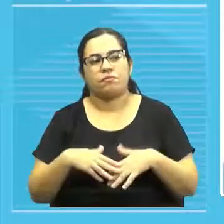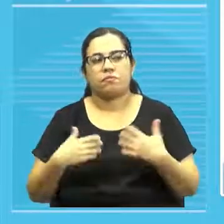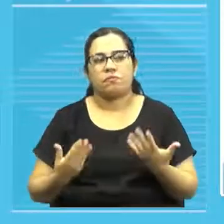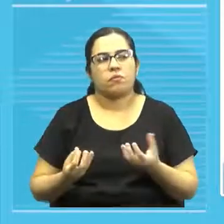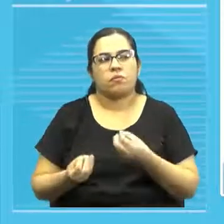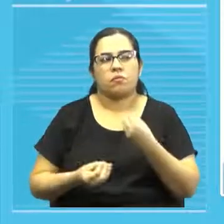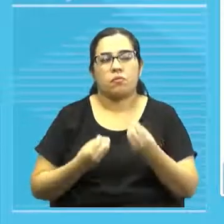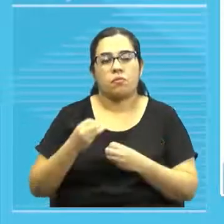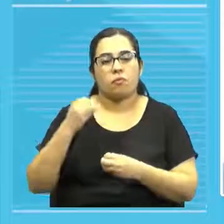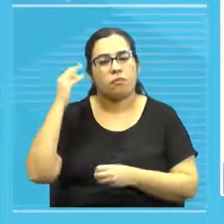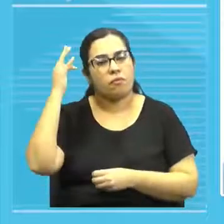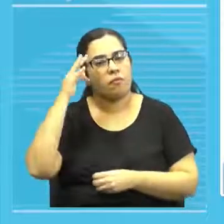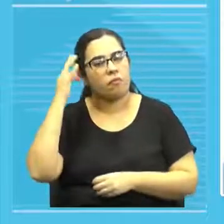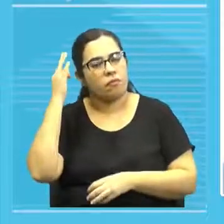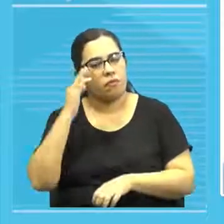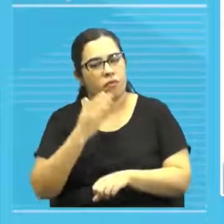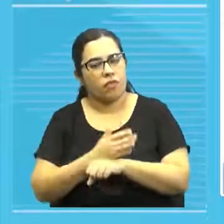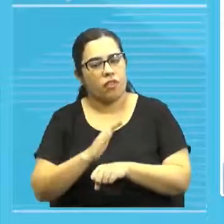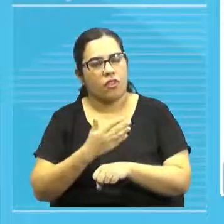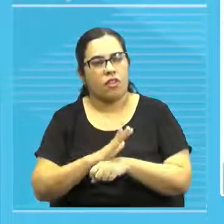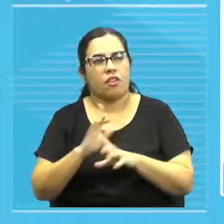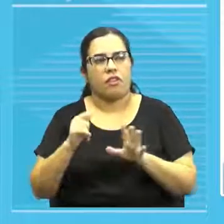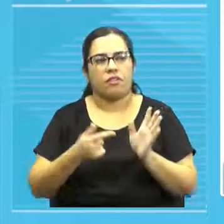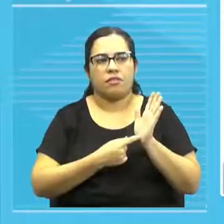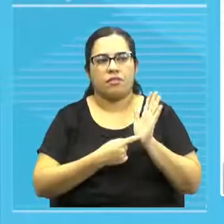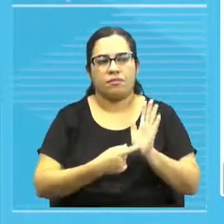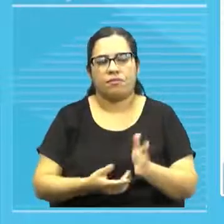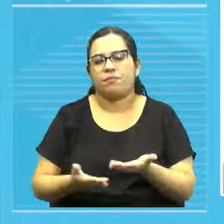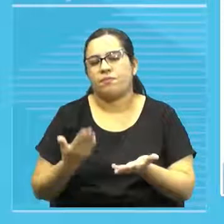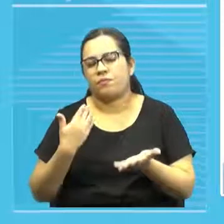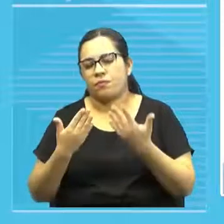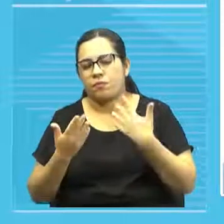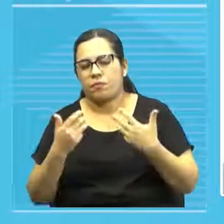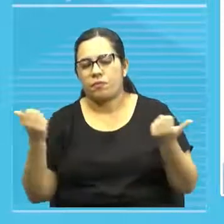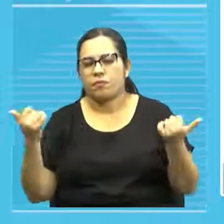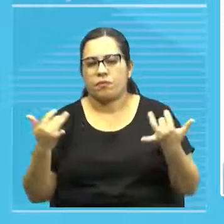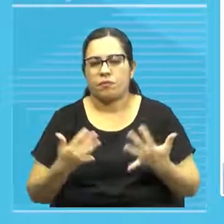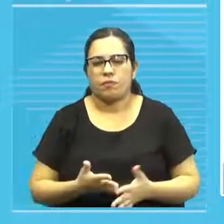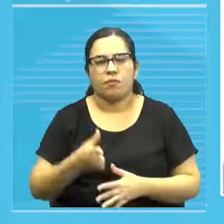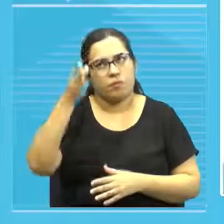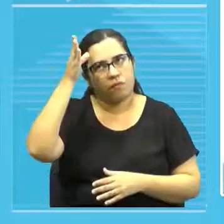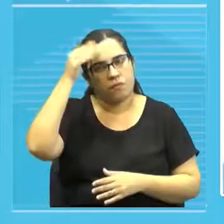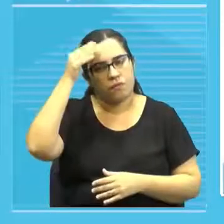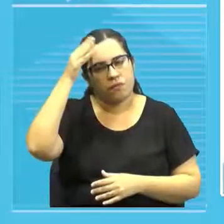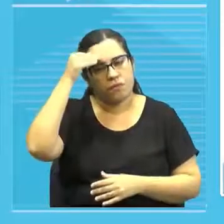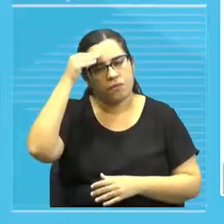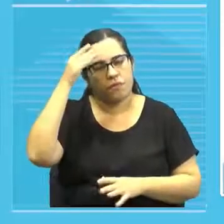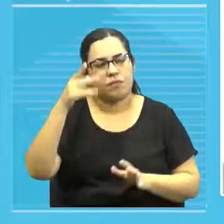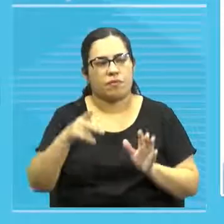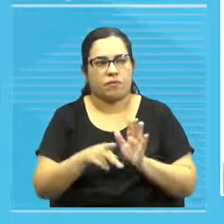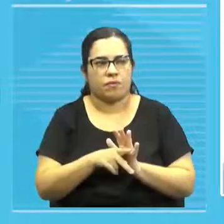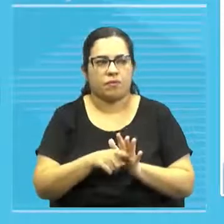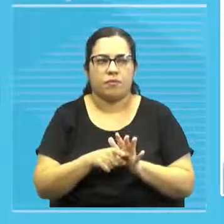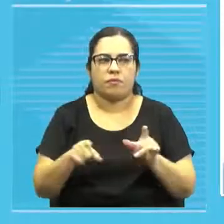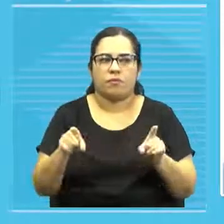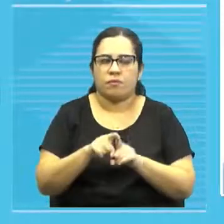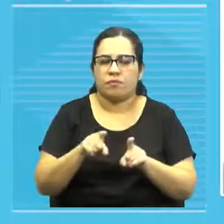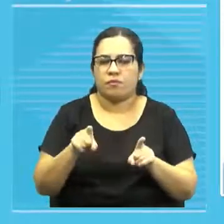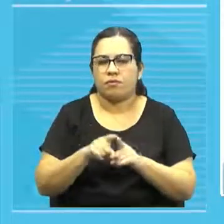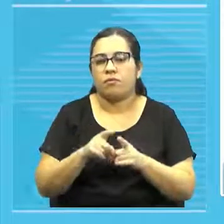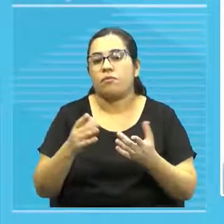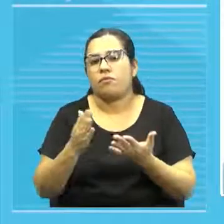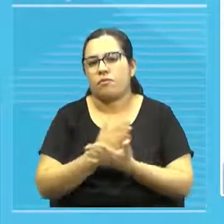teoria à prática vai ser aula expositiva dialogada sobre o objeto de conhecimento e vamos é